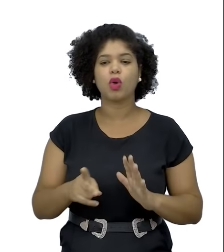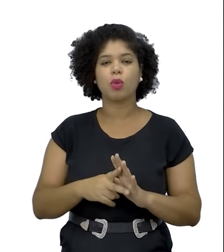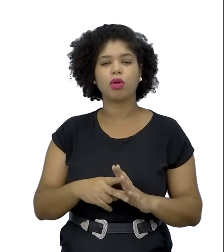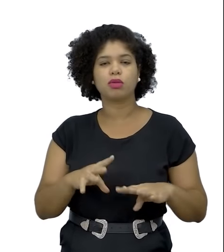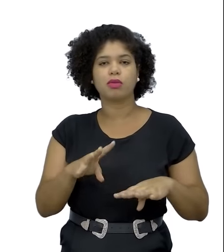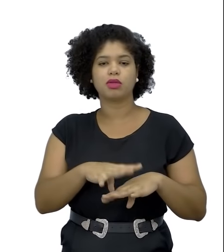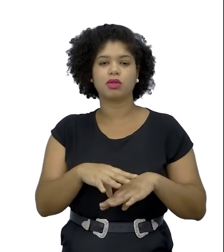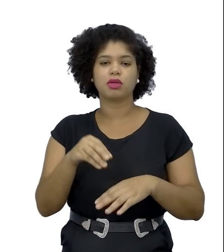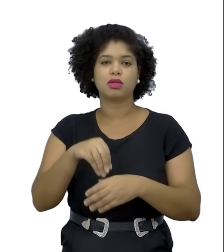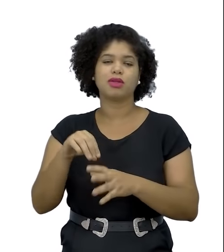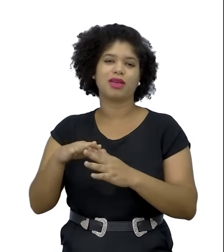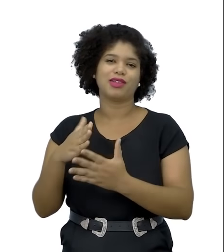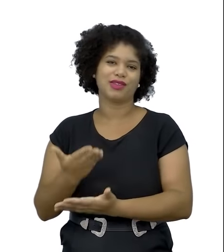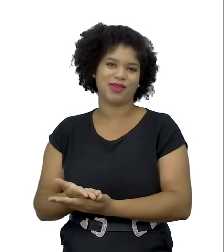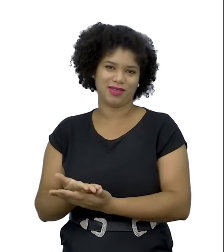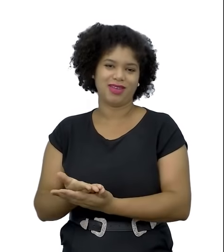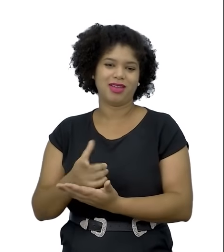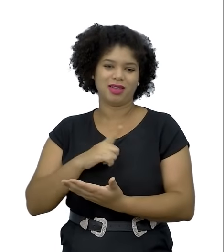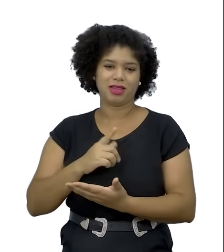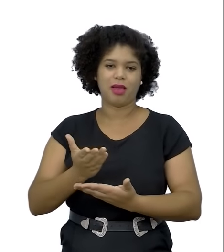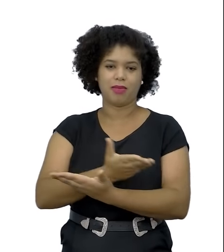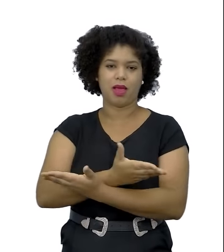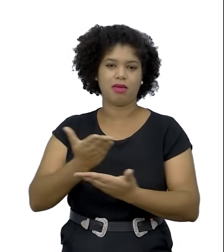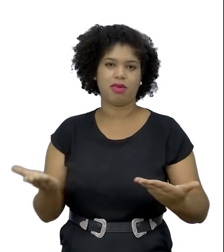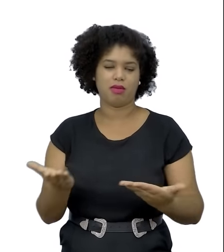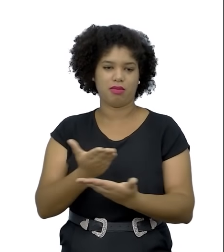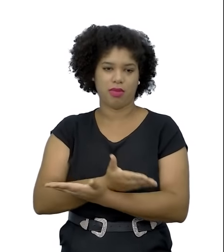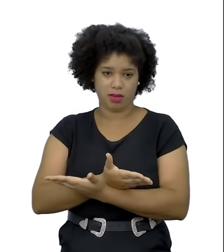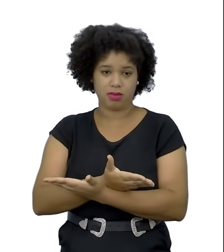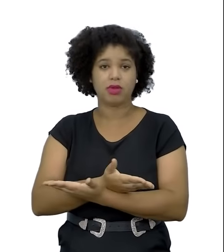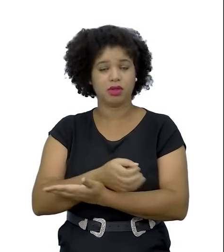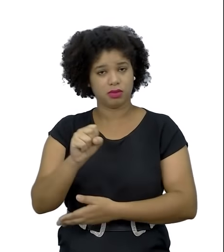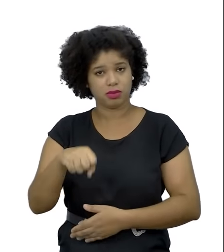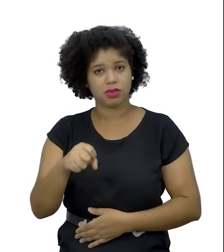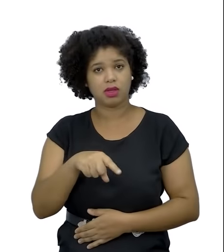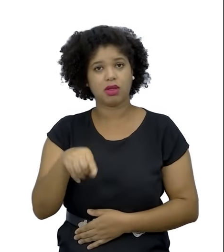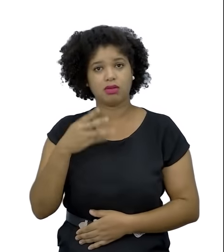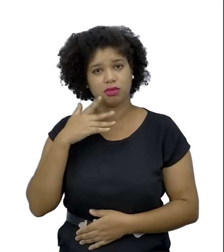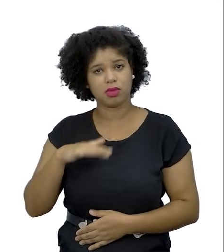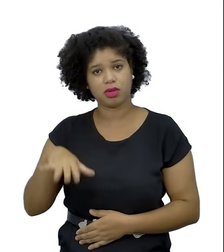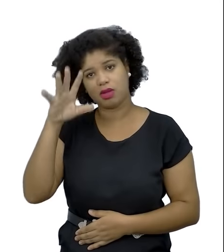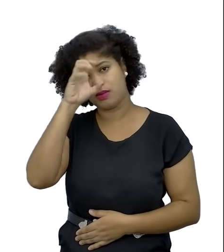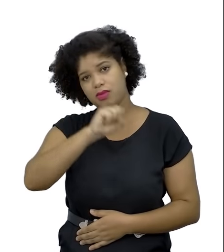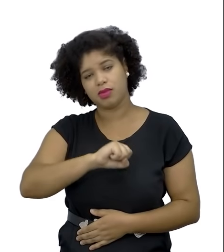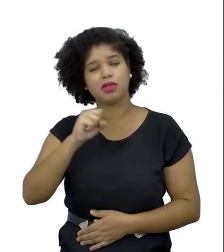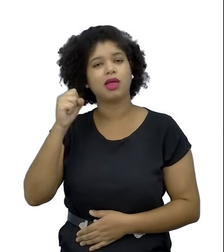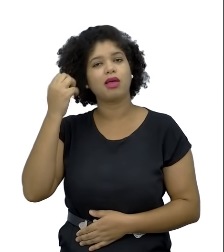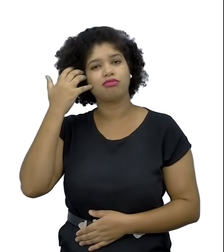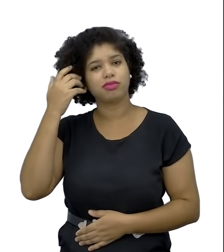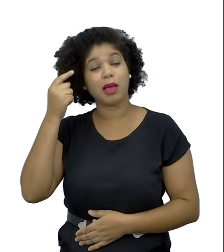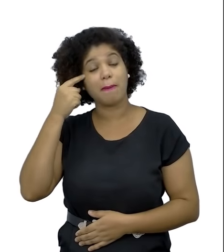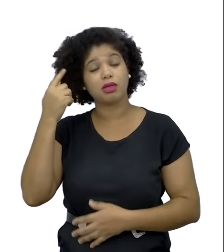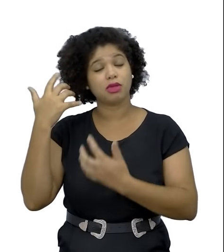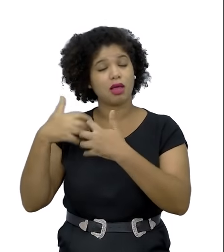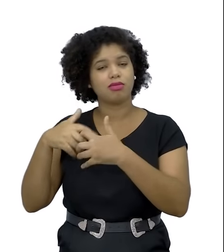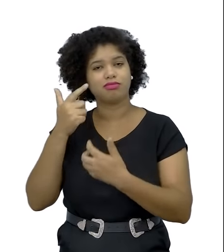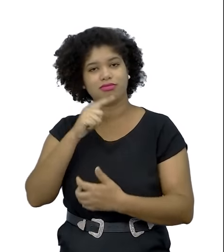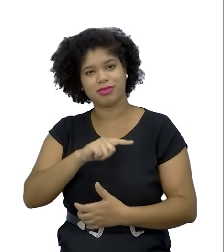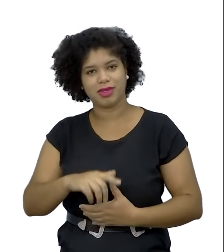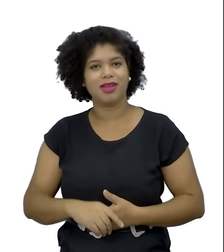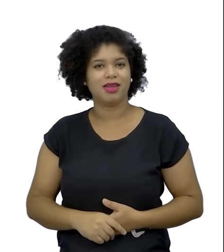matemática escolarizada e vice-versa, dando sentido ao aprendizado da matemática. Dessa